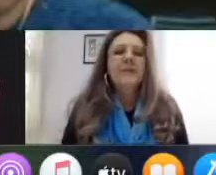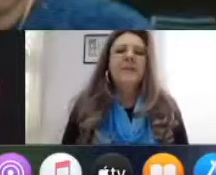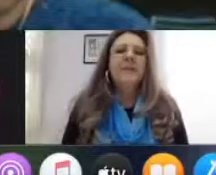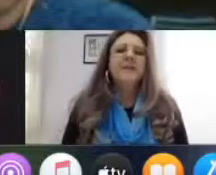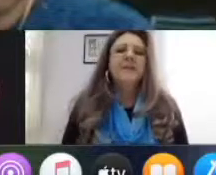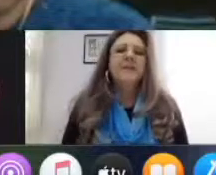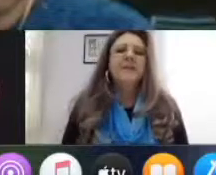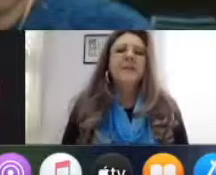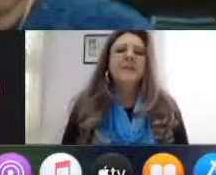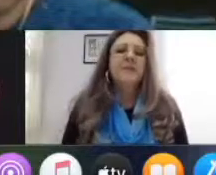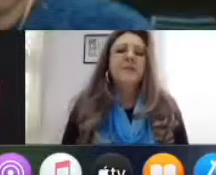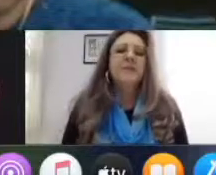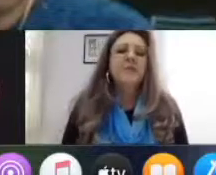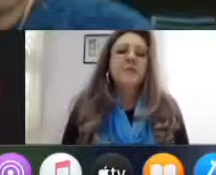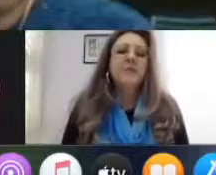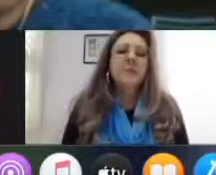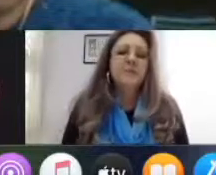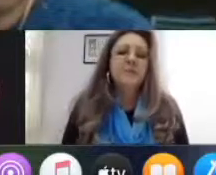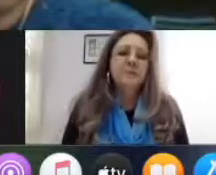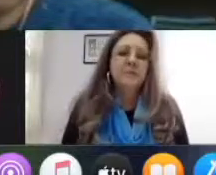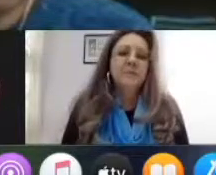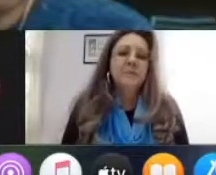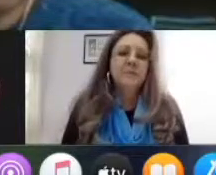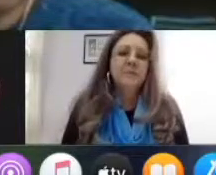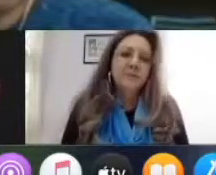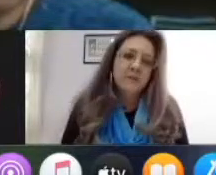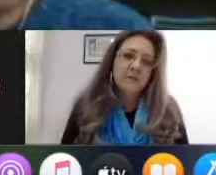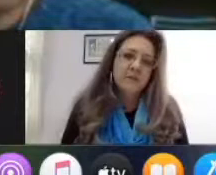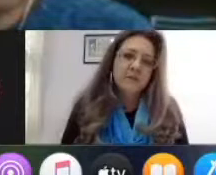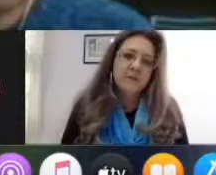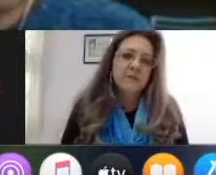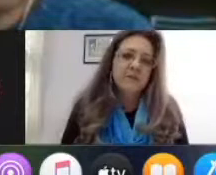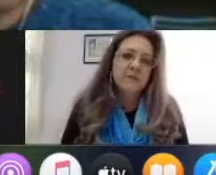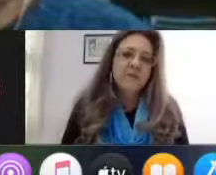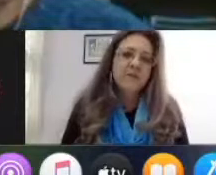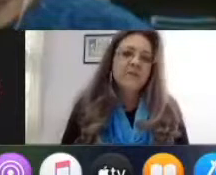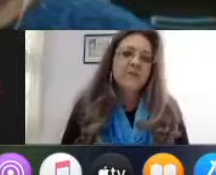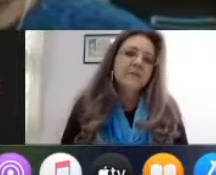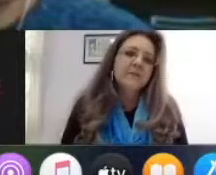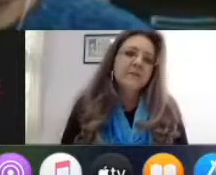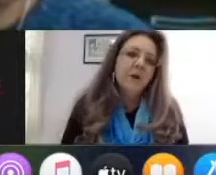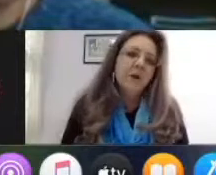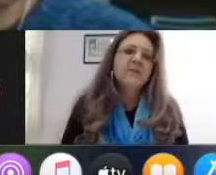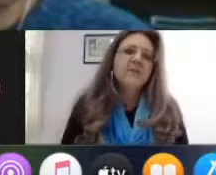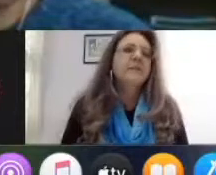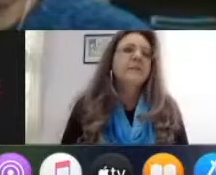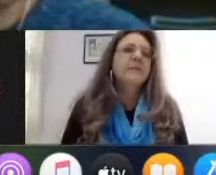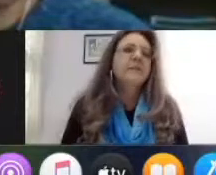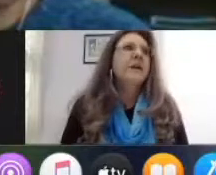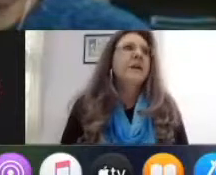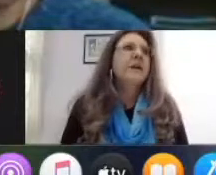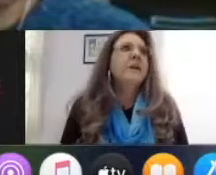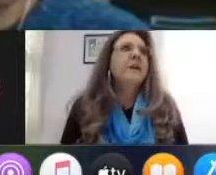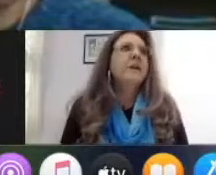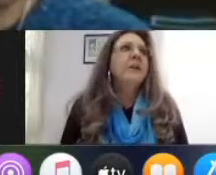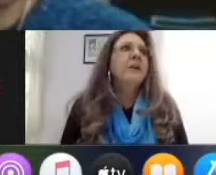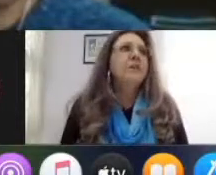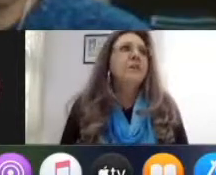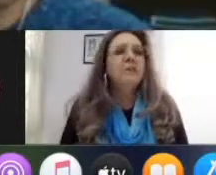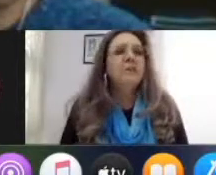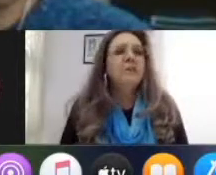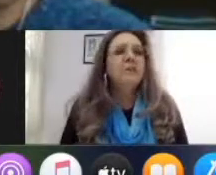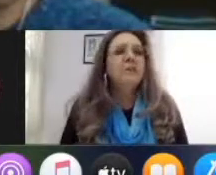Nós temos aqui um grupo de professores pesquisadores da Unicinos, de todas as escolas. Então, nós temos pessoal que